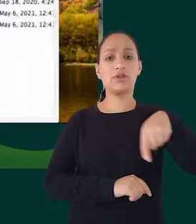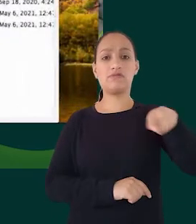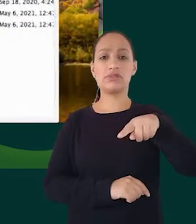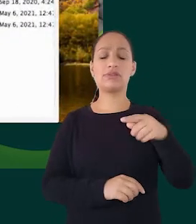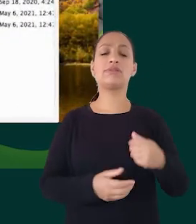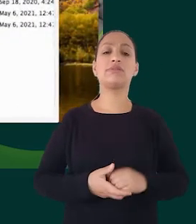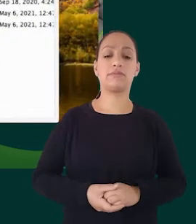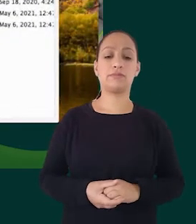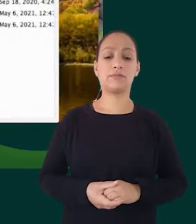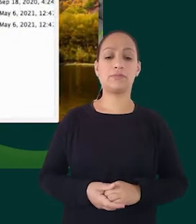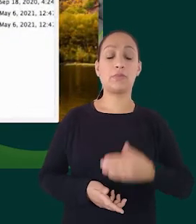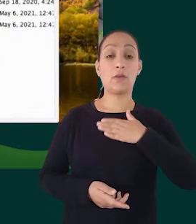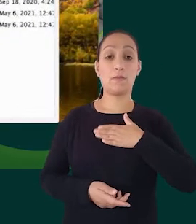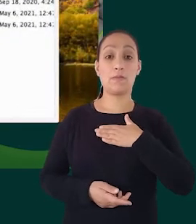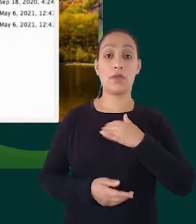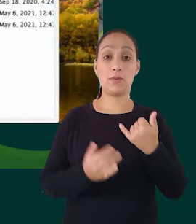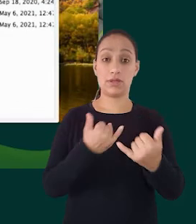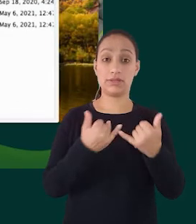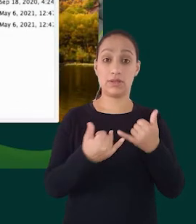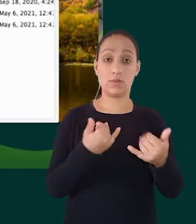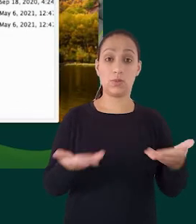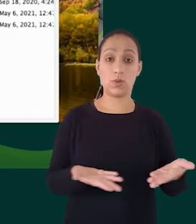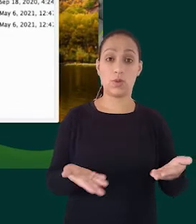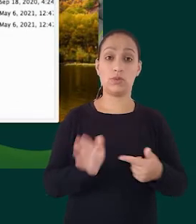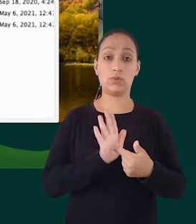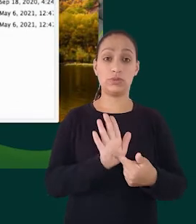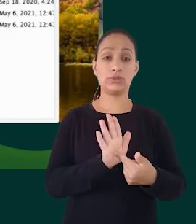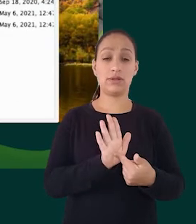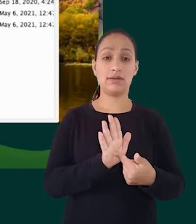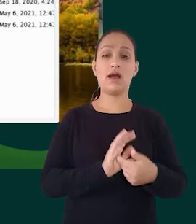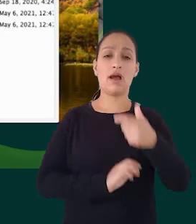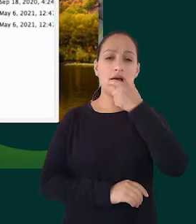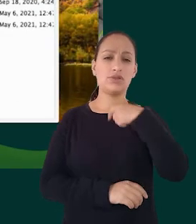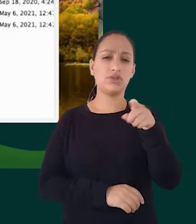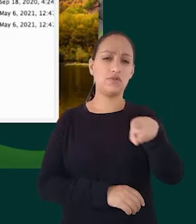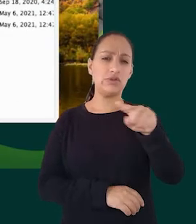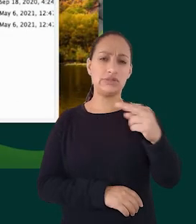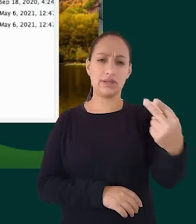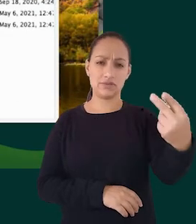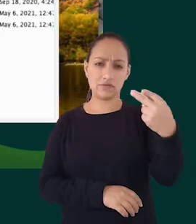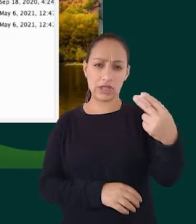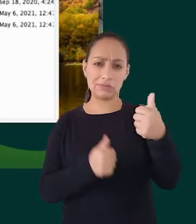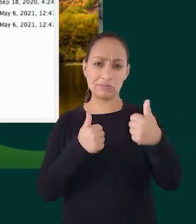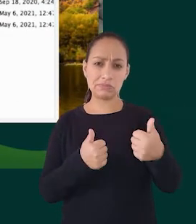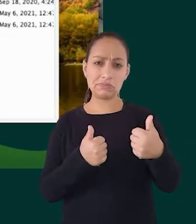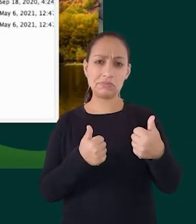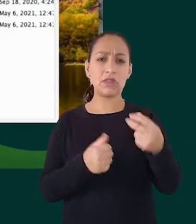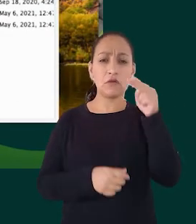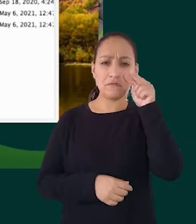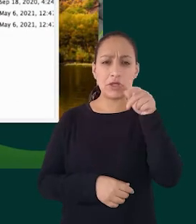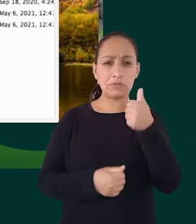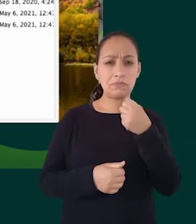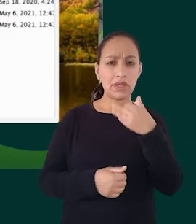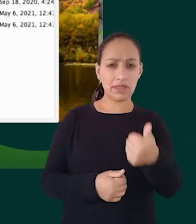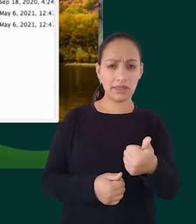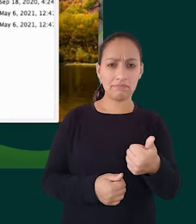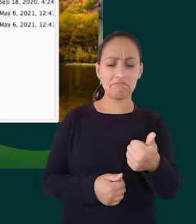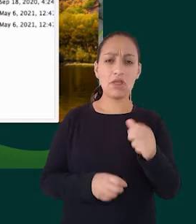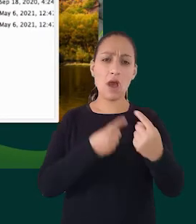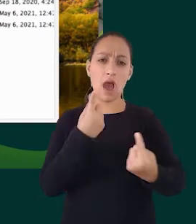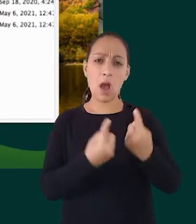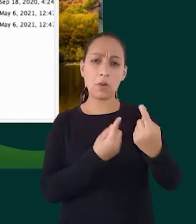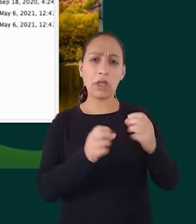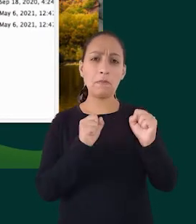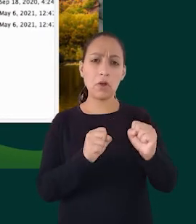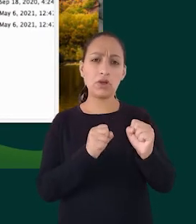mostrar aqui para vocês o meu exemplo. Acho que vocês estão enxergando aí. Enxergam bem? Alguém pode me